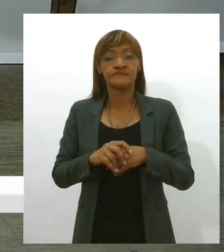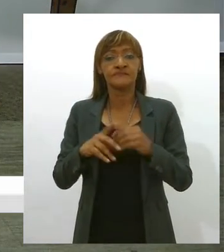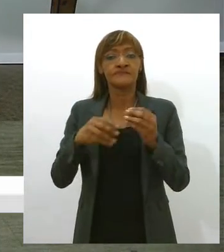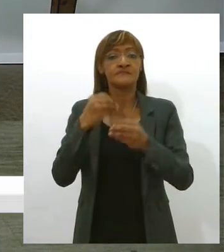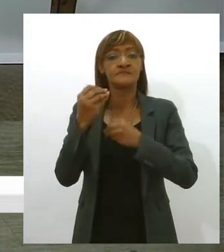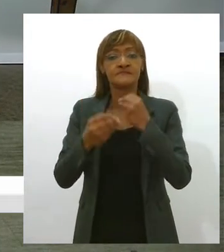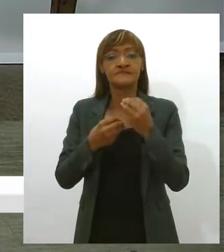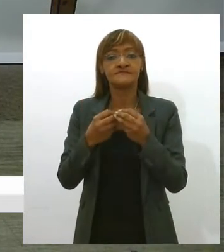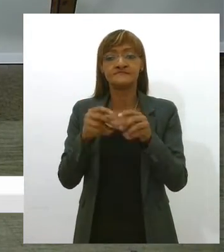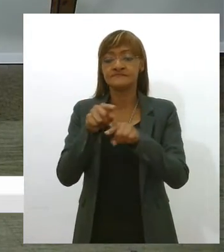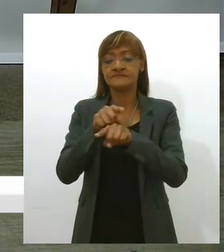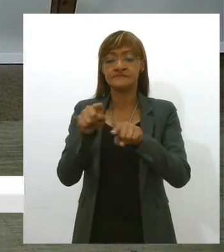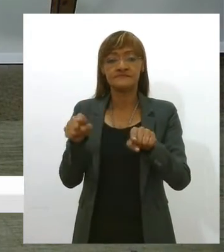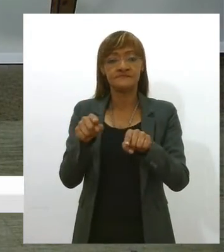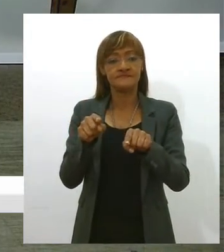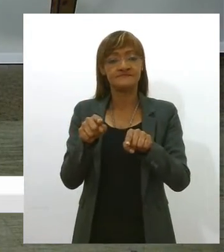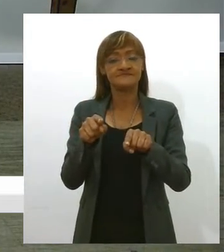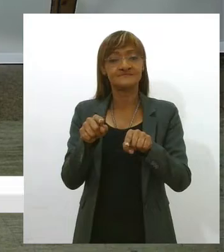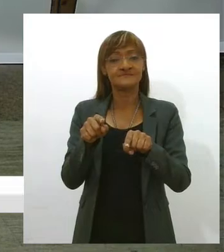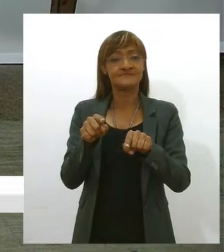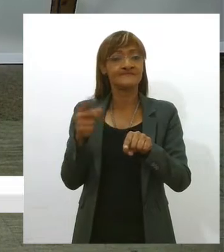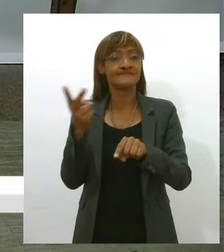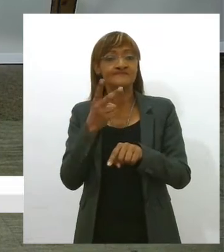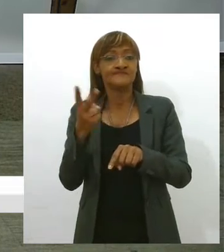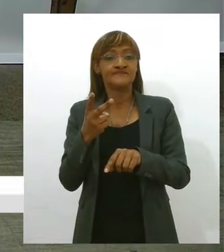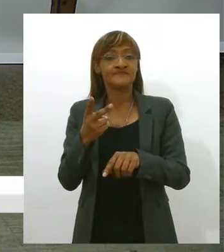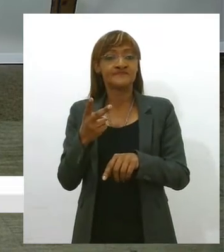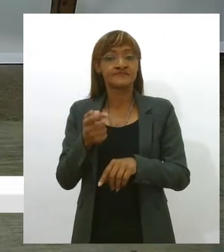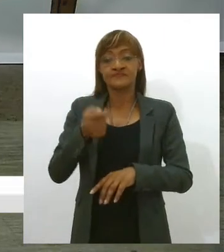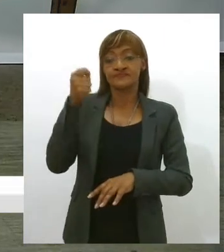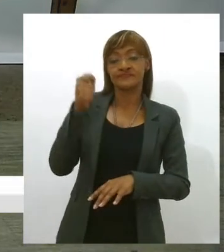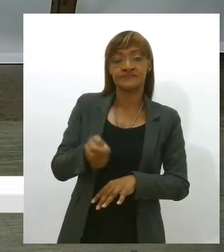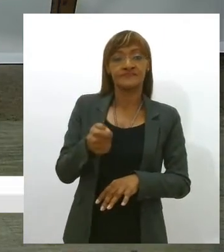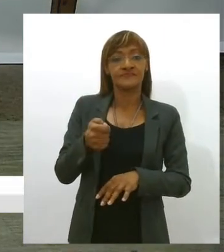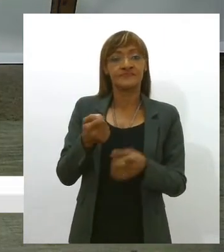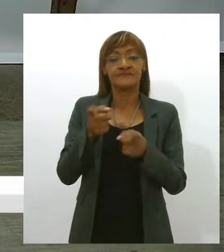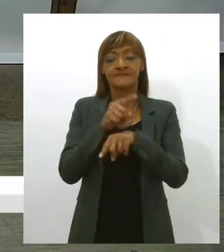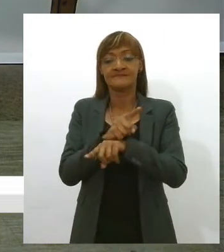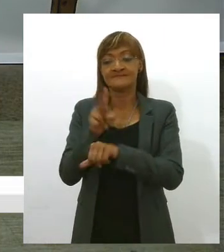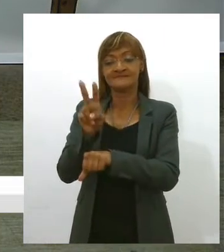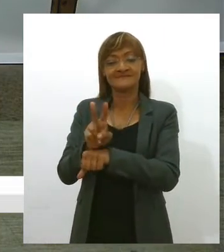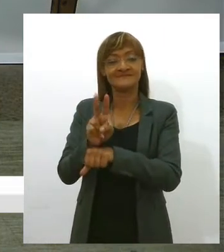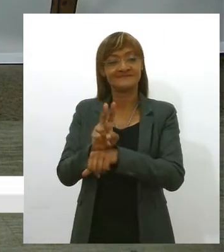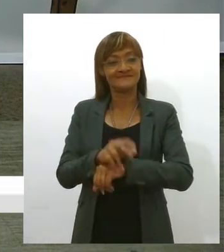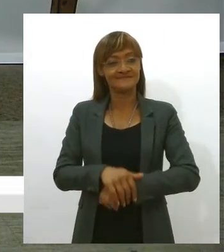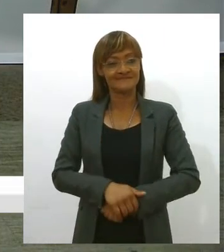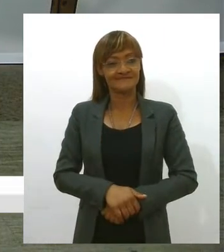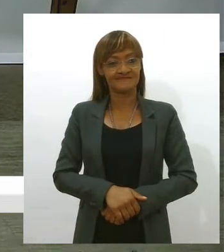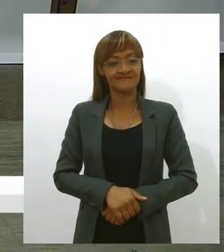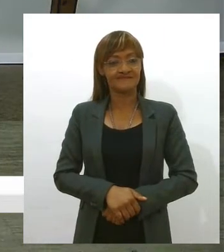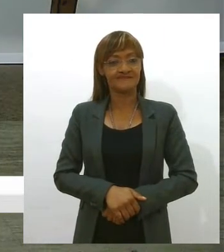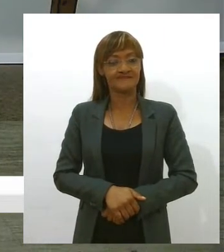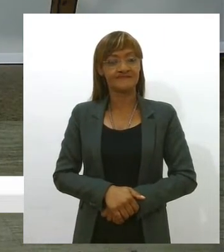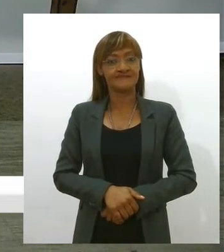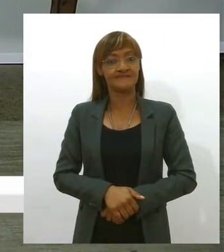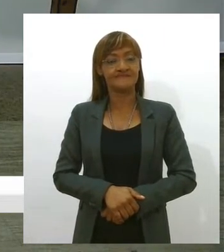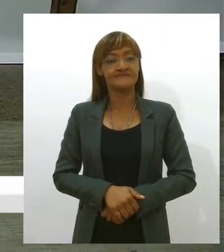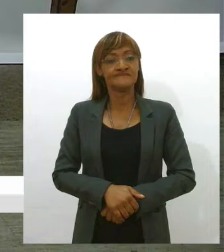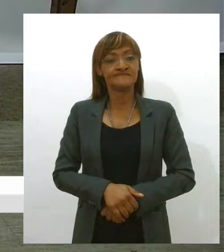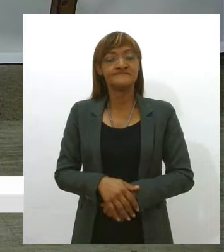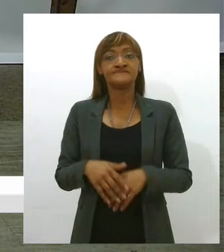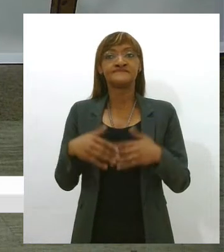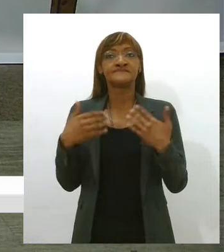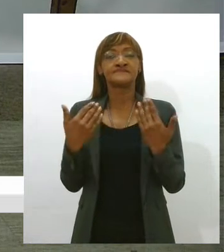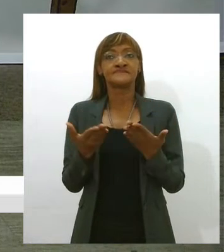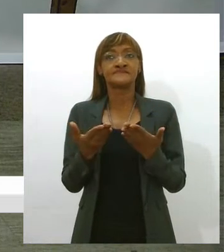né? Dessa dureza versus esse cuidado, digamos? É, eu acho que até a escolha do